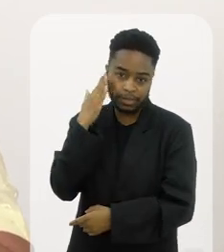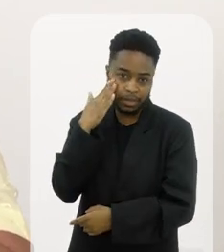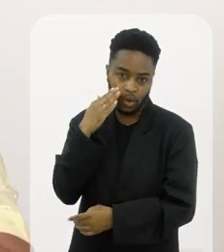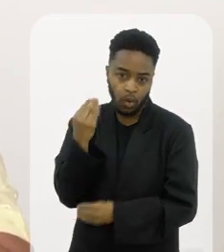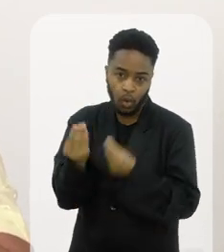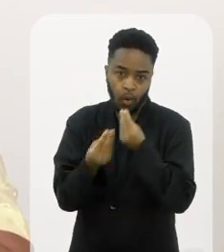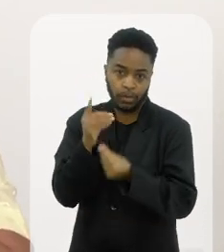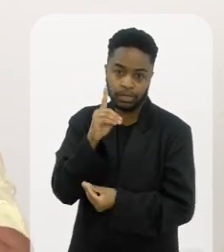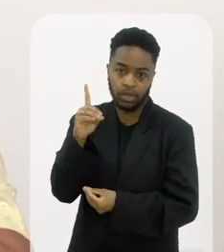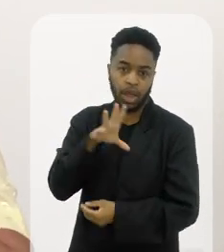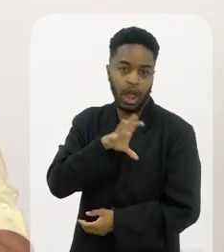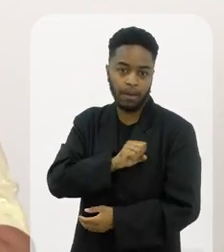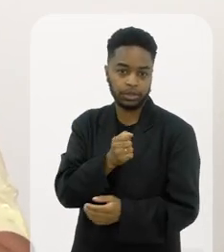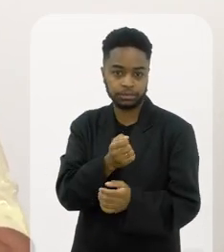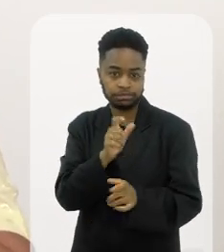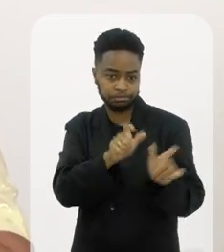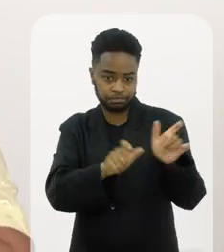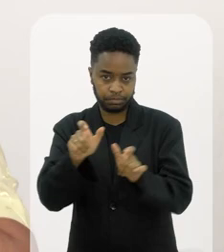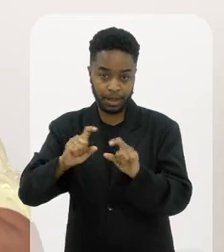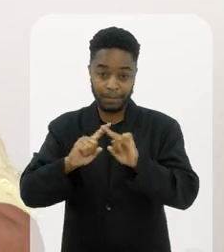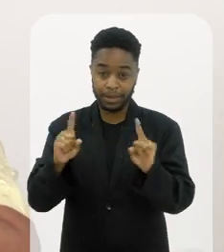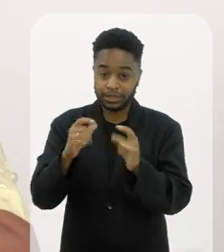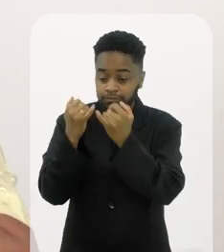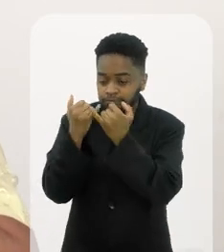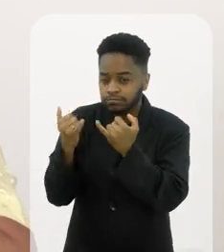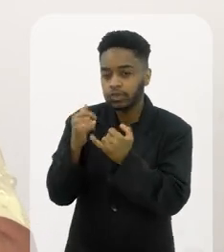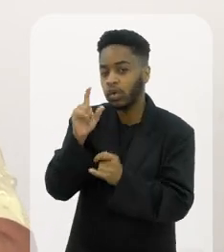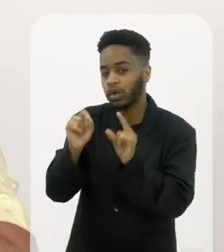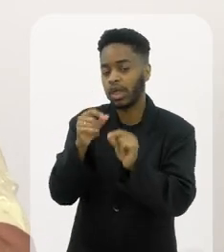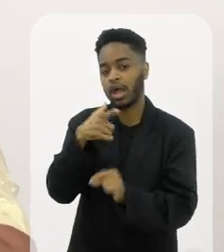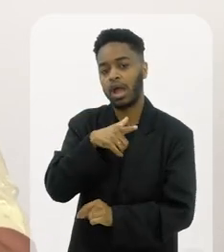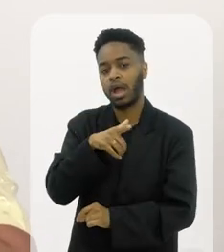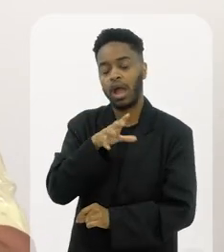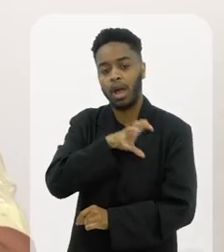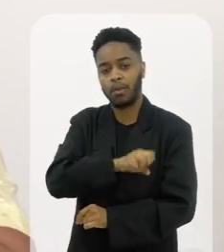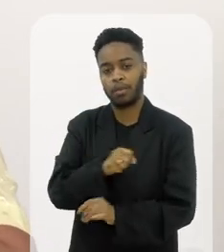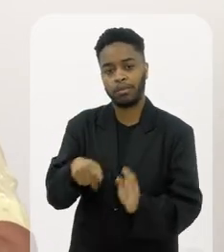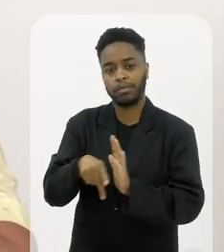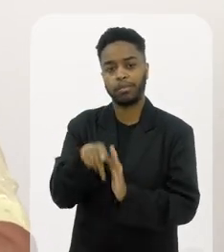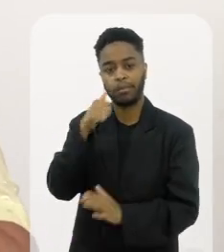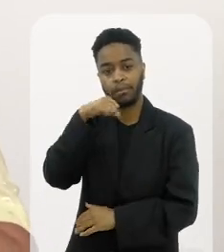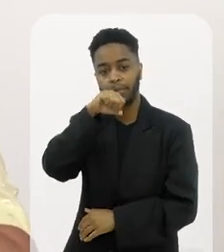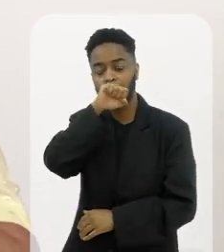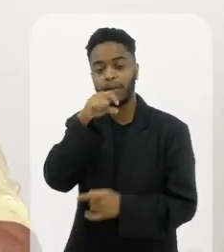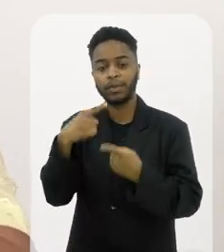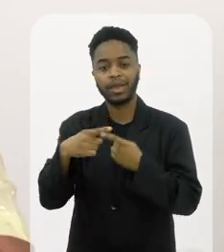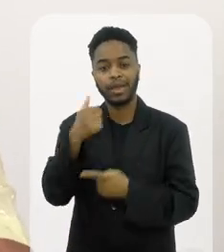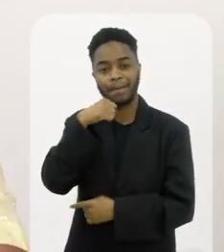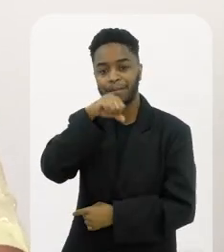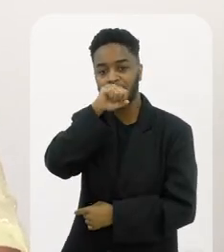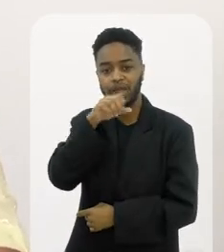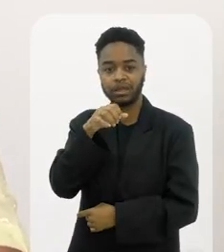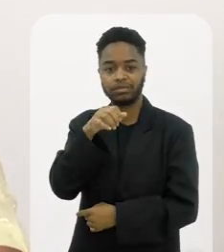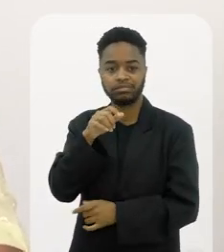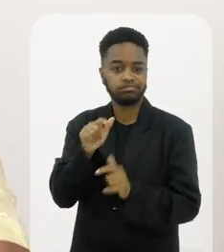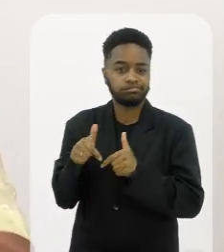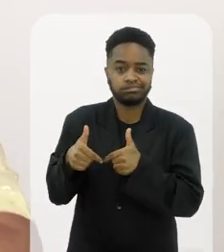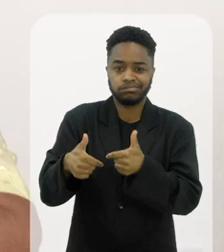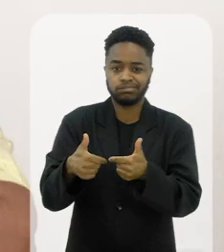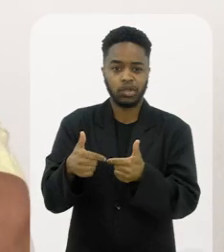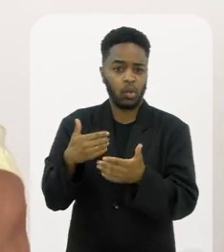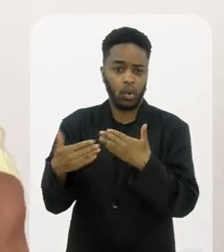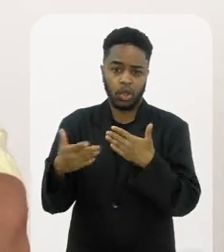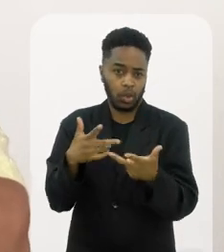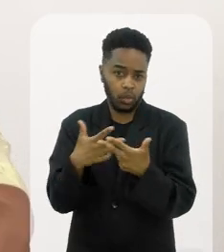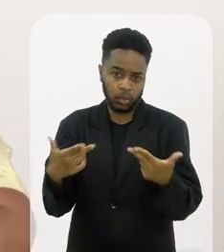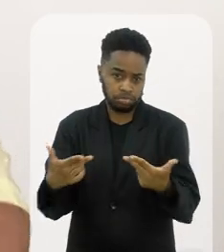você não consegue ter noção como é que o amor de Deus, mas o mais próximo a isso é o amor de mãe, porque é um amor desapegado, né? A mãe